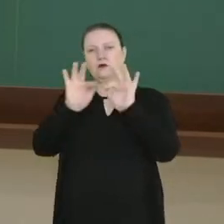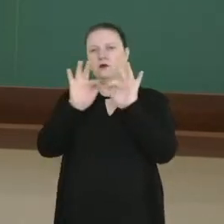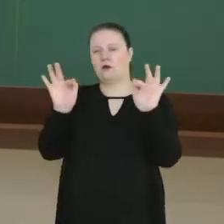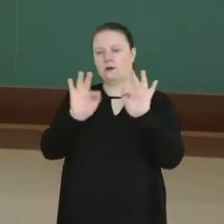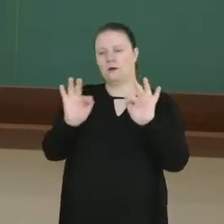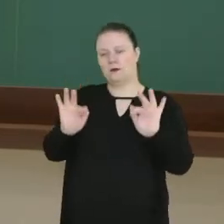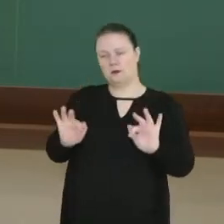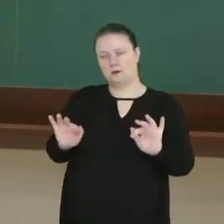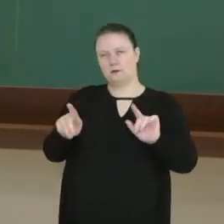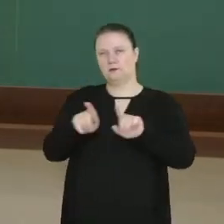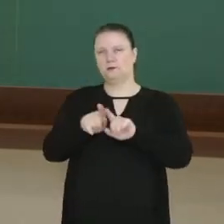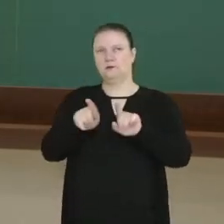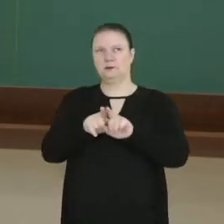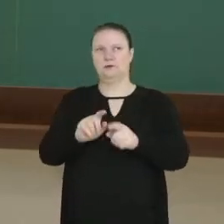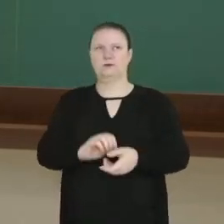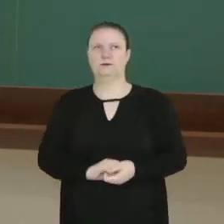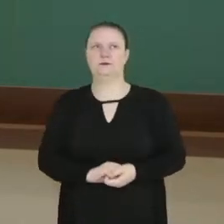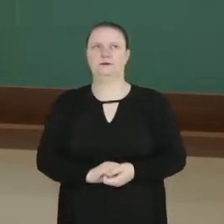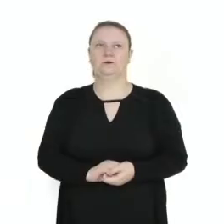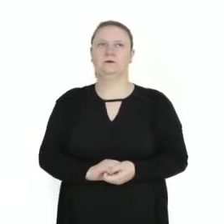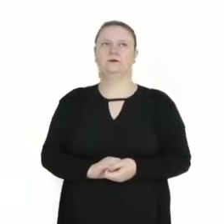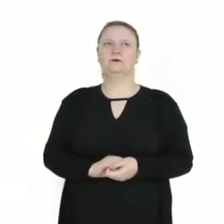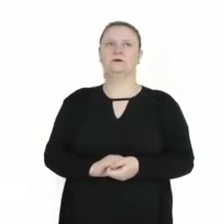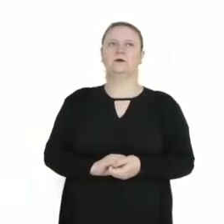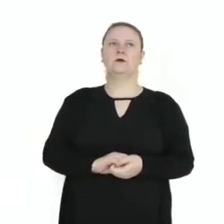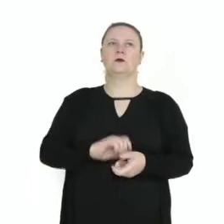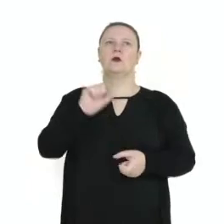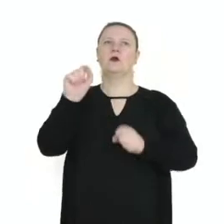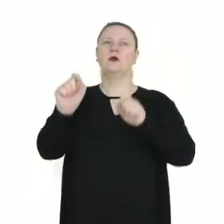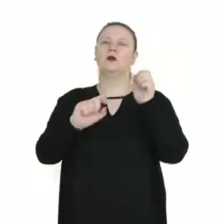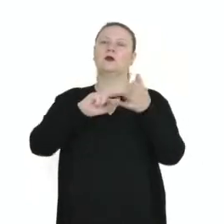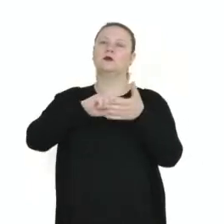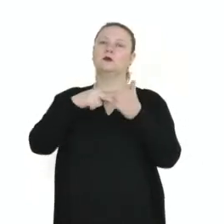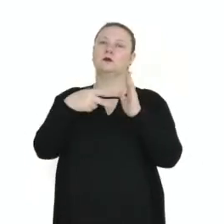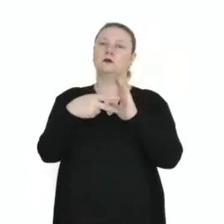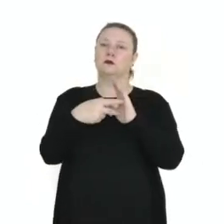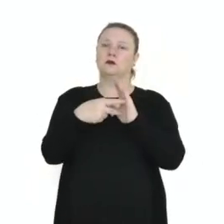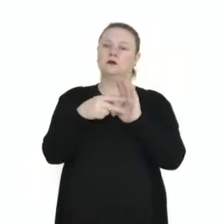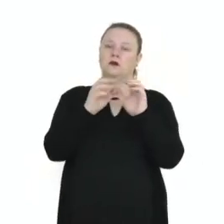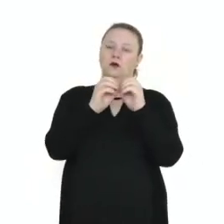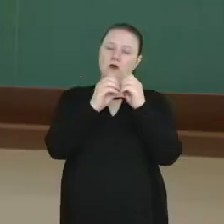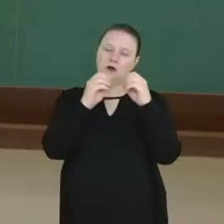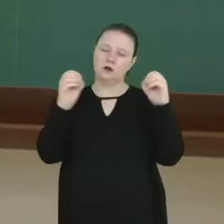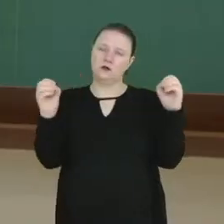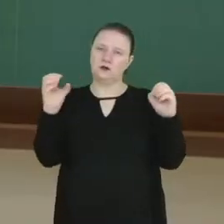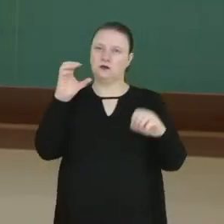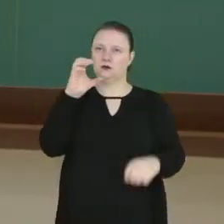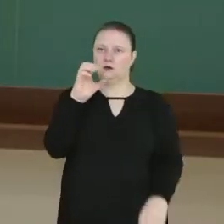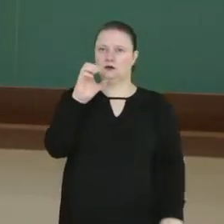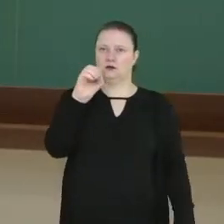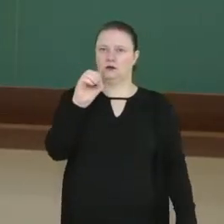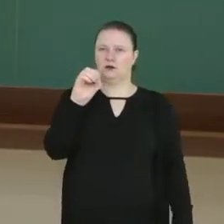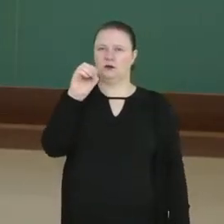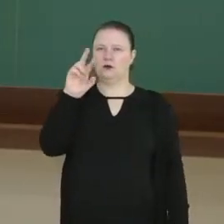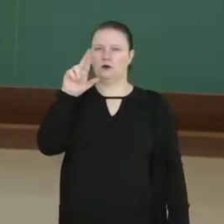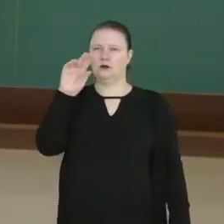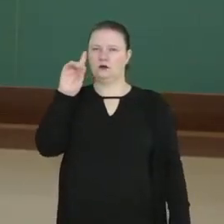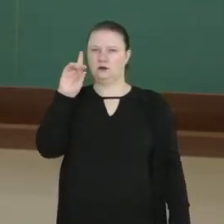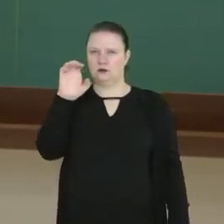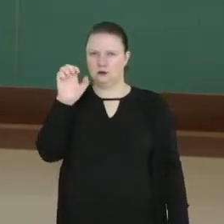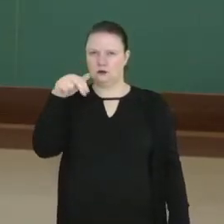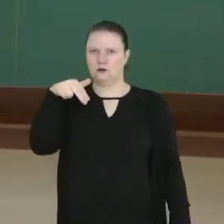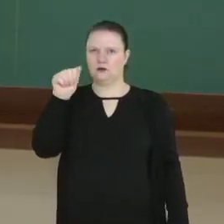certo? Beleza? E então, o que seriam orações coordenadas? Então, esse conceito nós vamos entender melhor logo